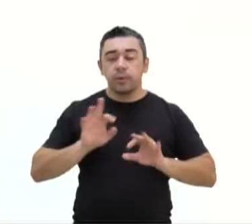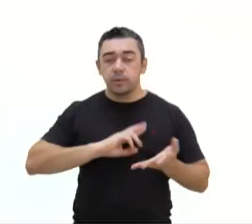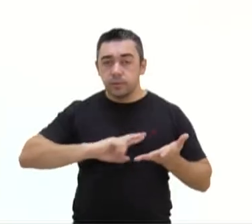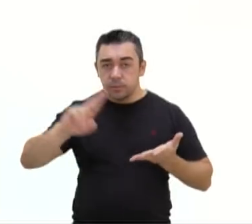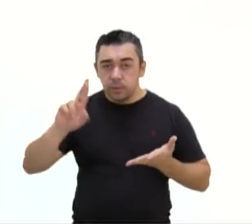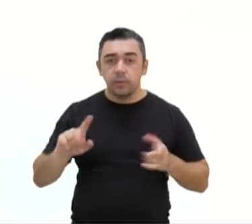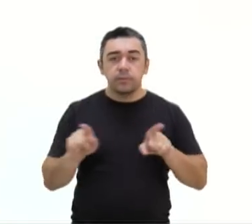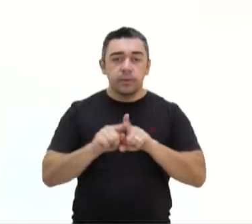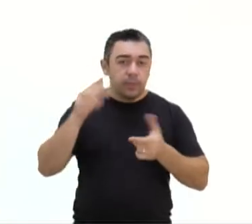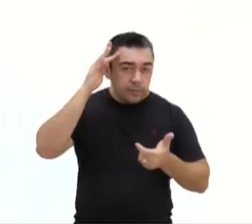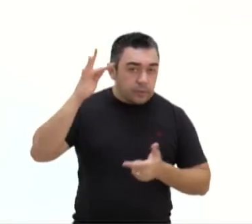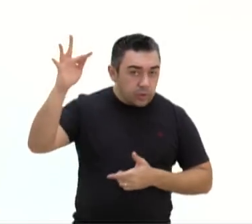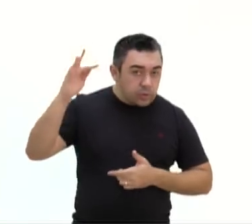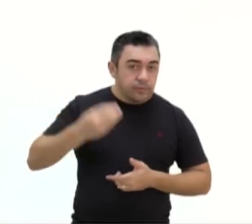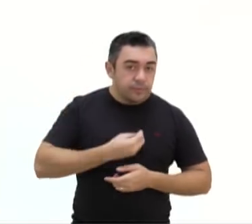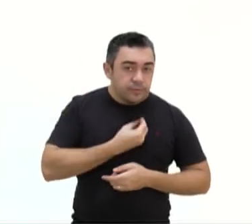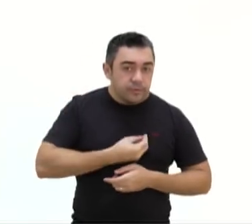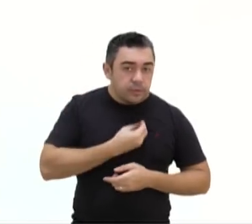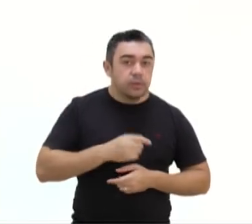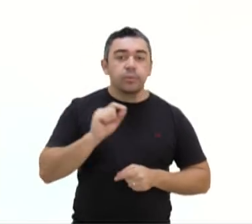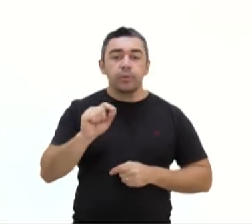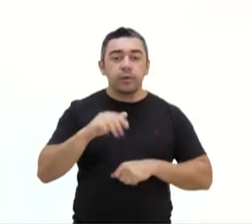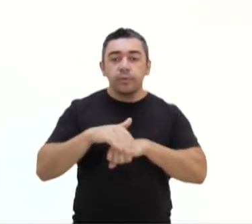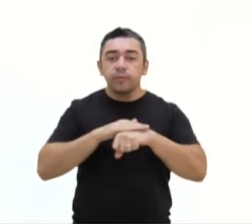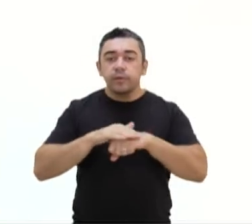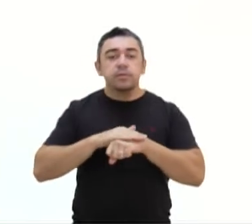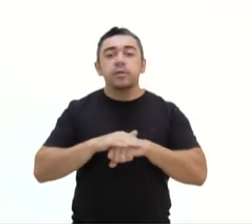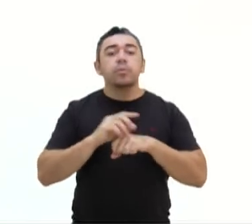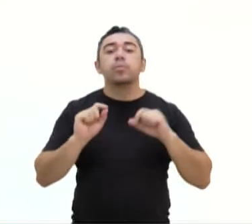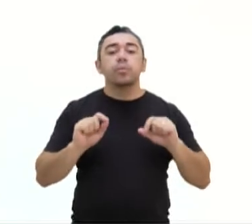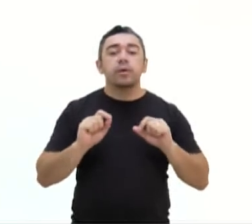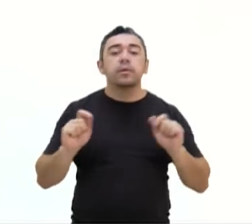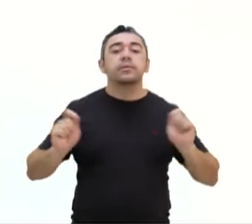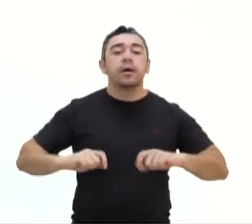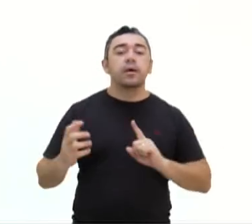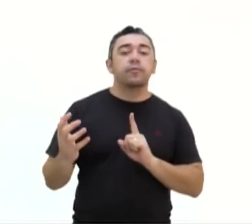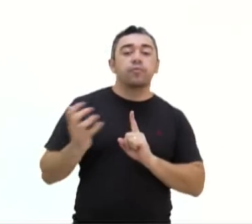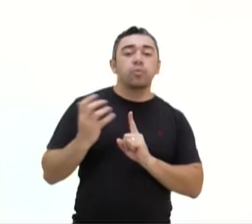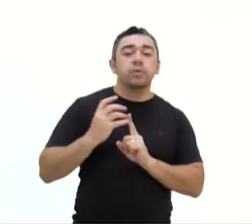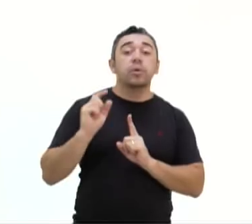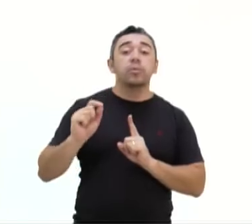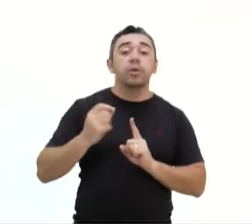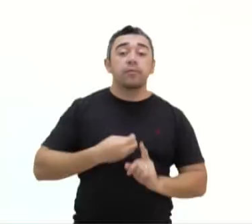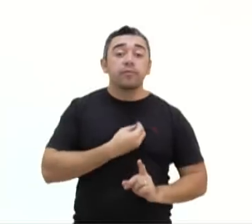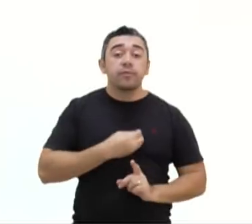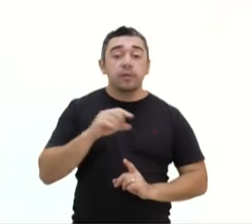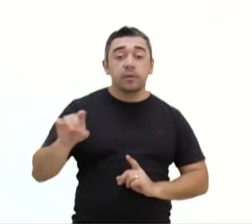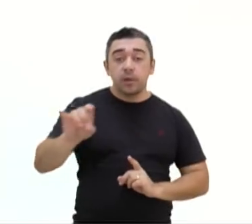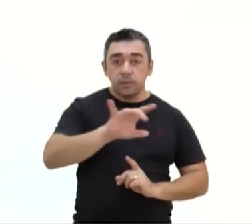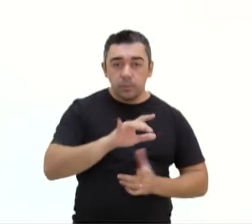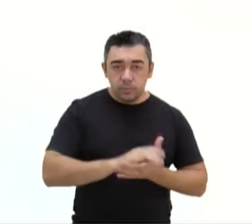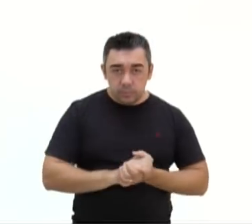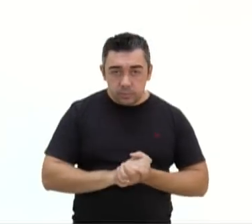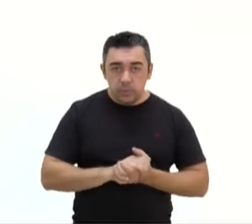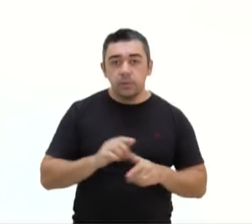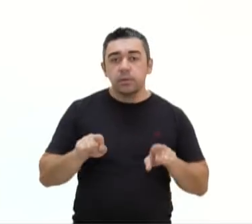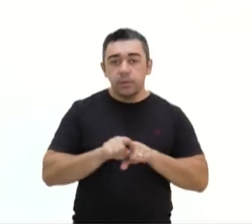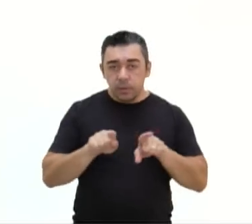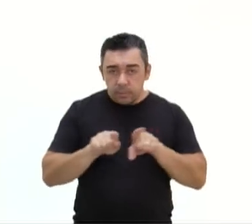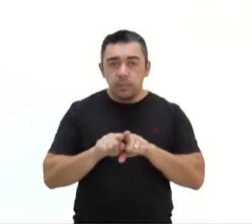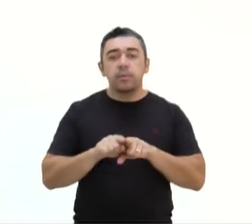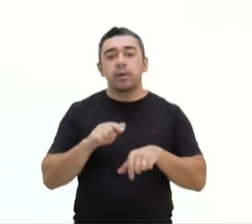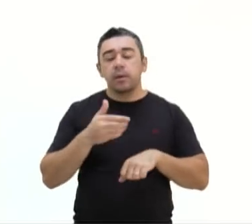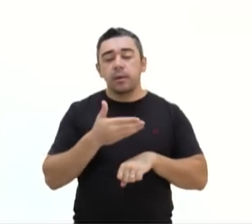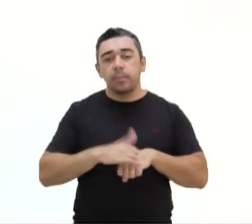nas filosofias de vida, discutindo como eles podem influenciar a conduta das pessoas e as práticas